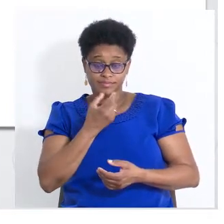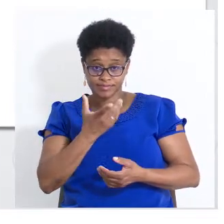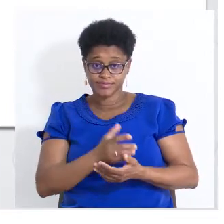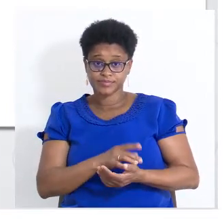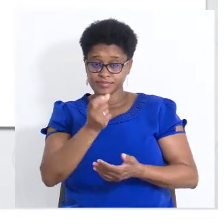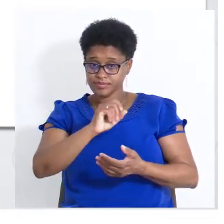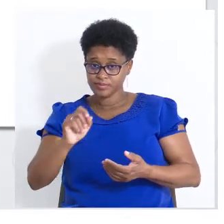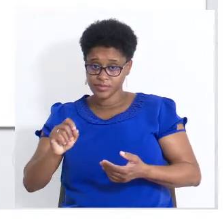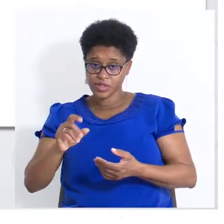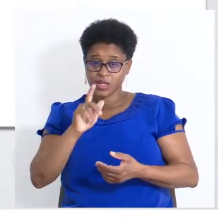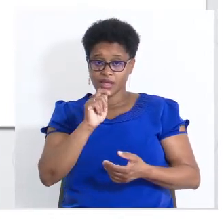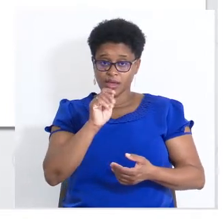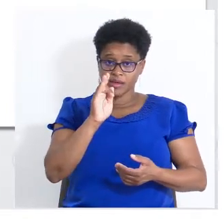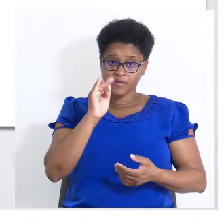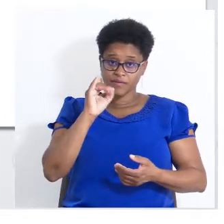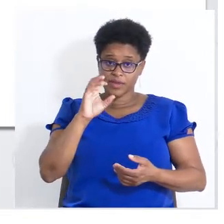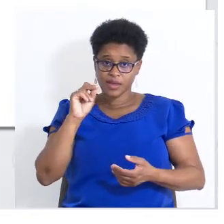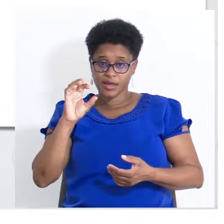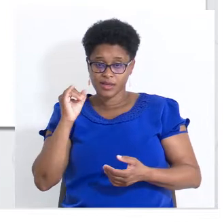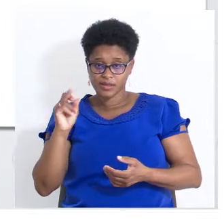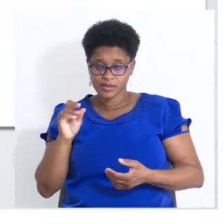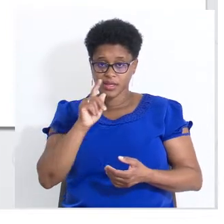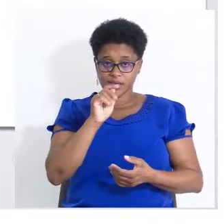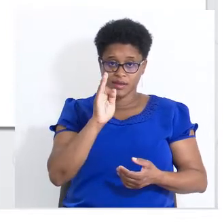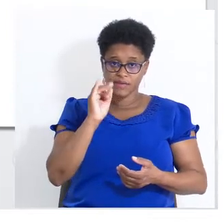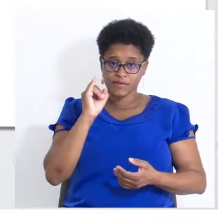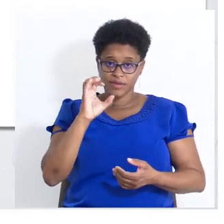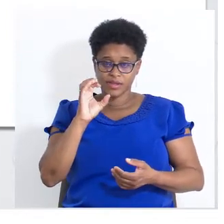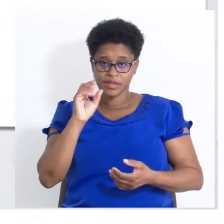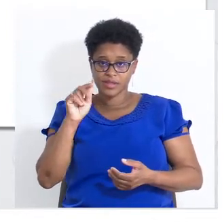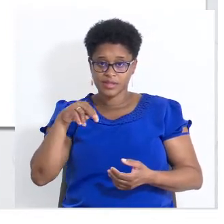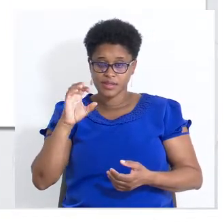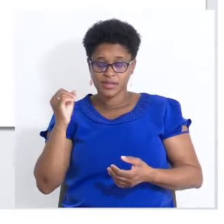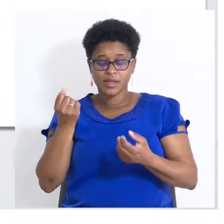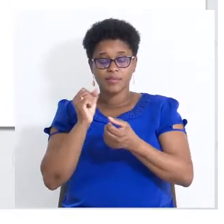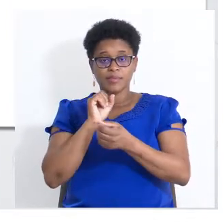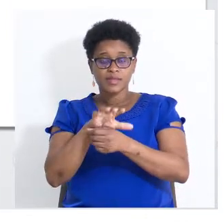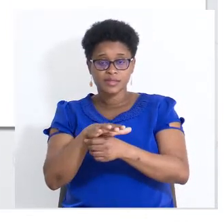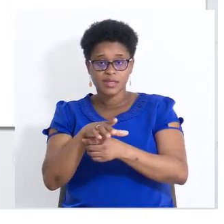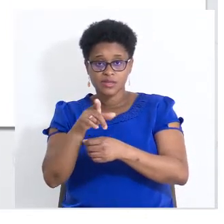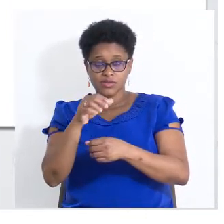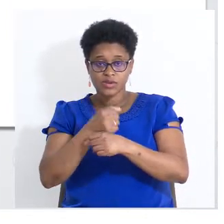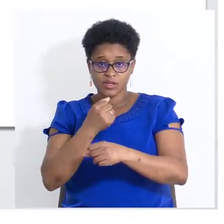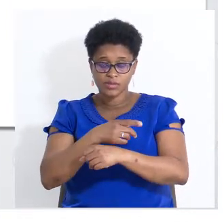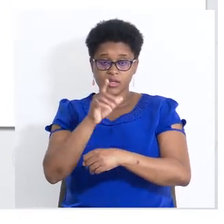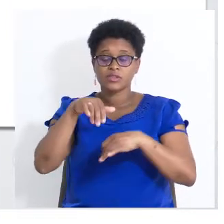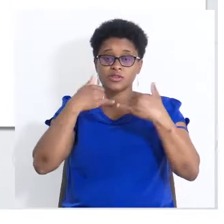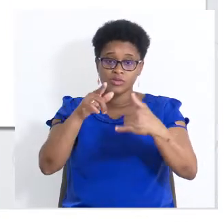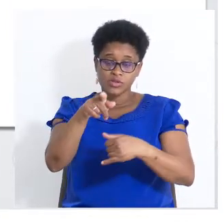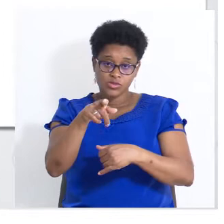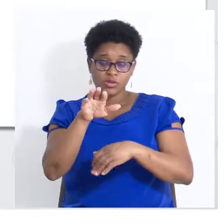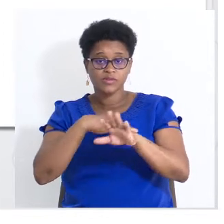comentário sobre a eficácia e a eficiência da mensagem. Agora vais trabalhar aquilo que é a mensagem e daí vais fazer um